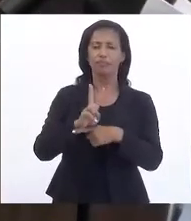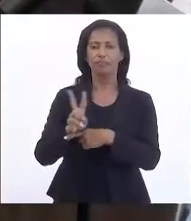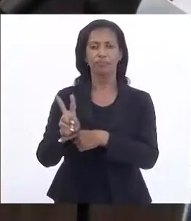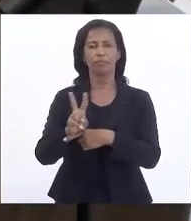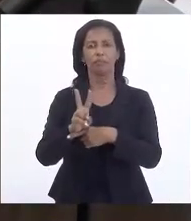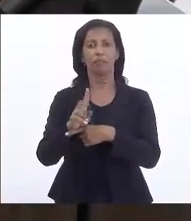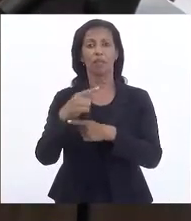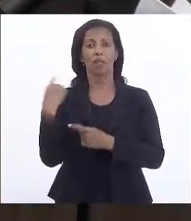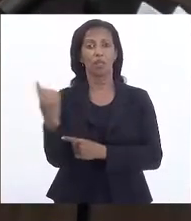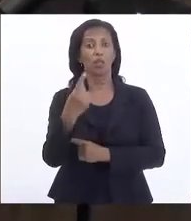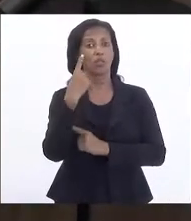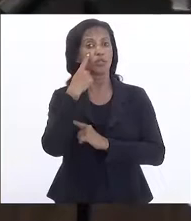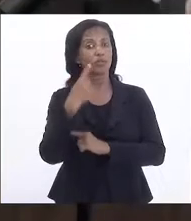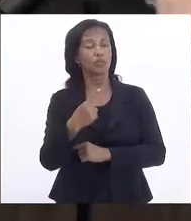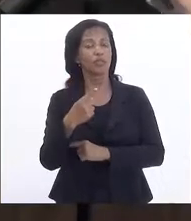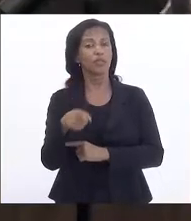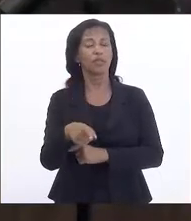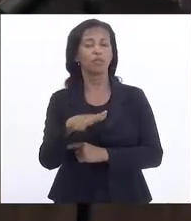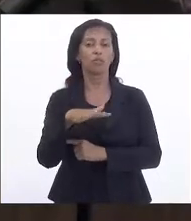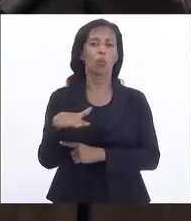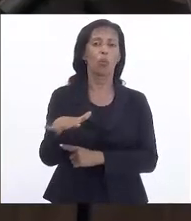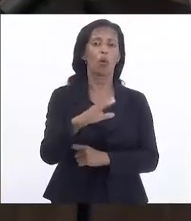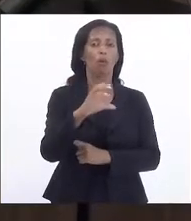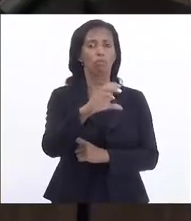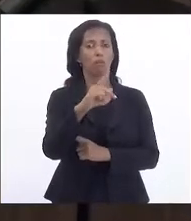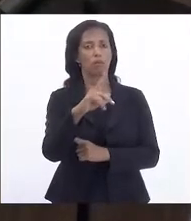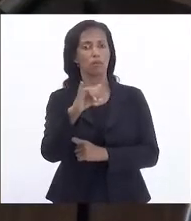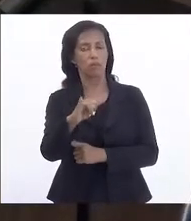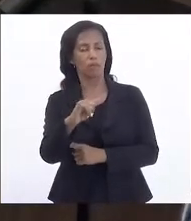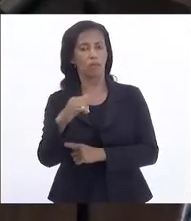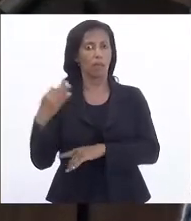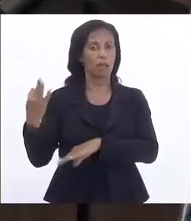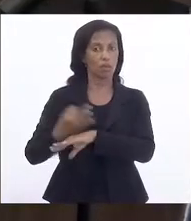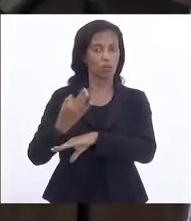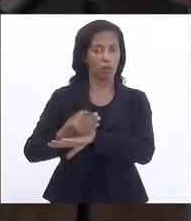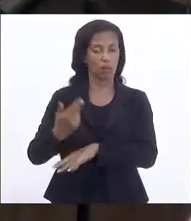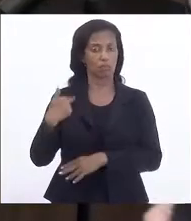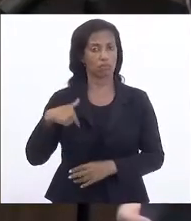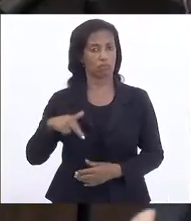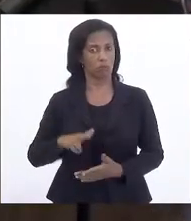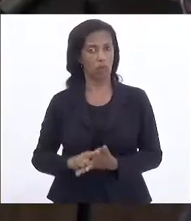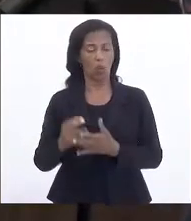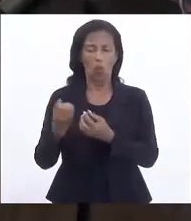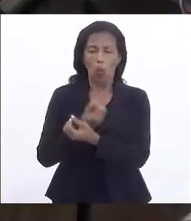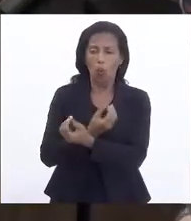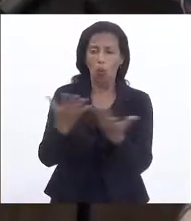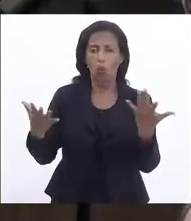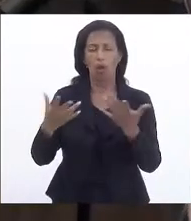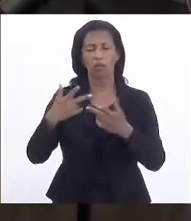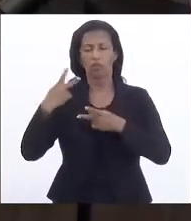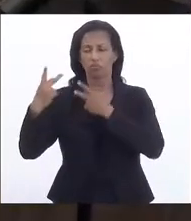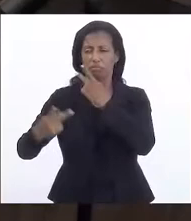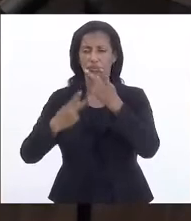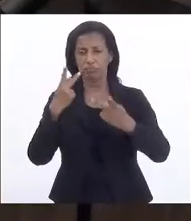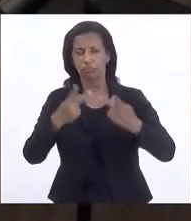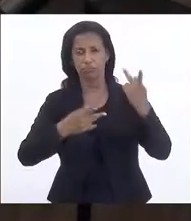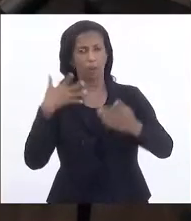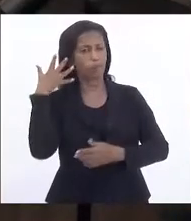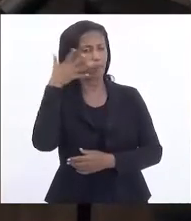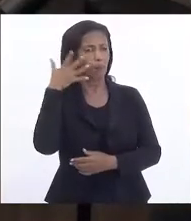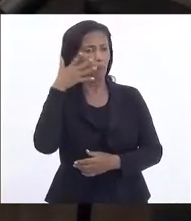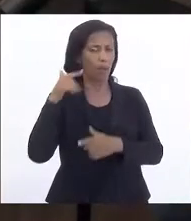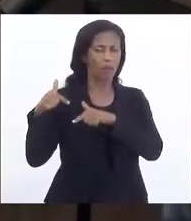e nós vimos isso no âmbito da CPI da intolerância religiosa o quanto os depoimentos as